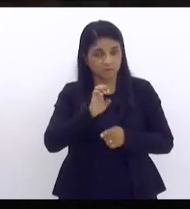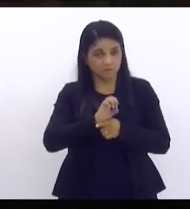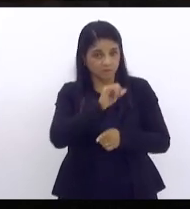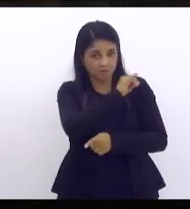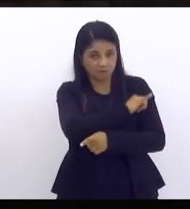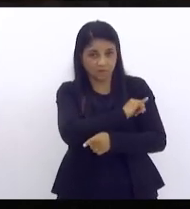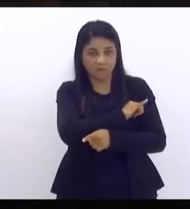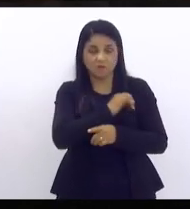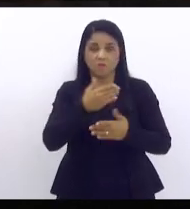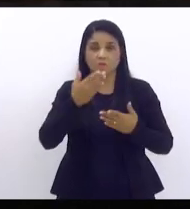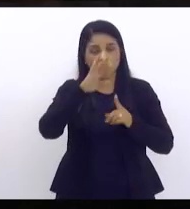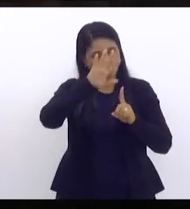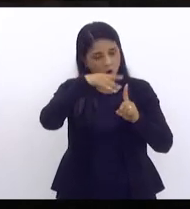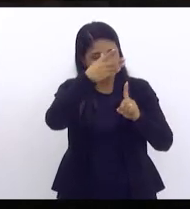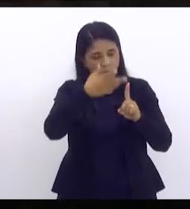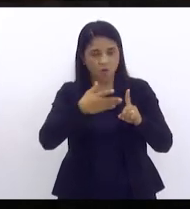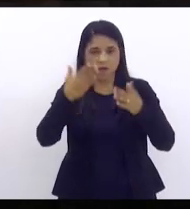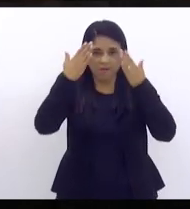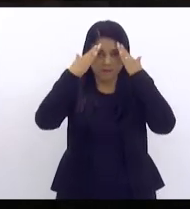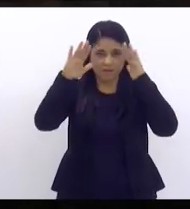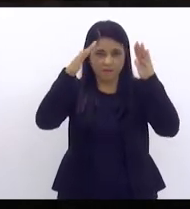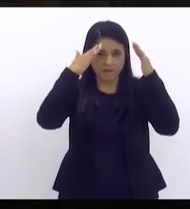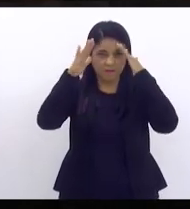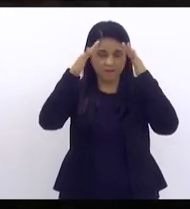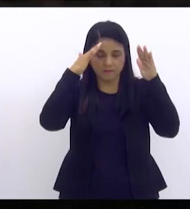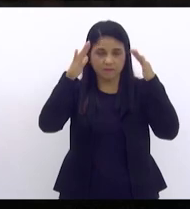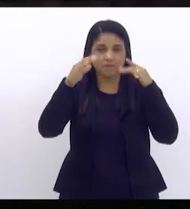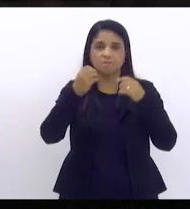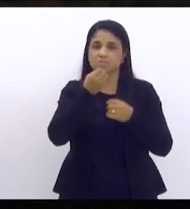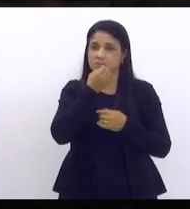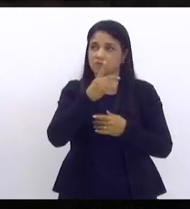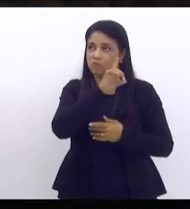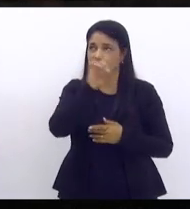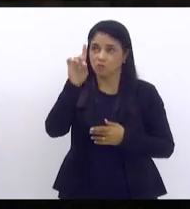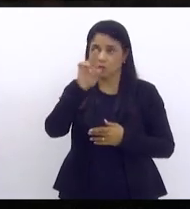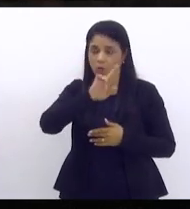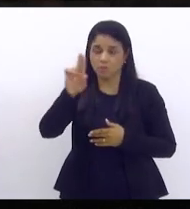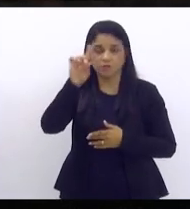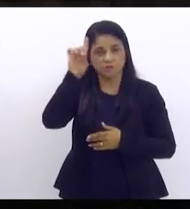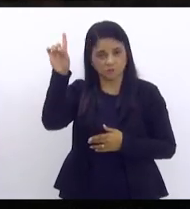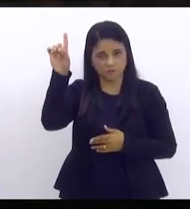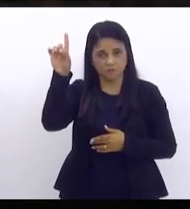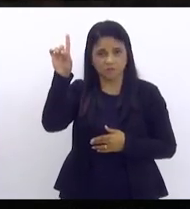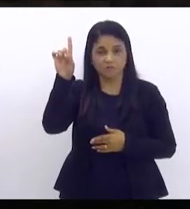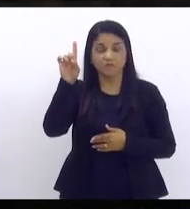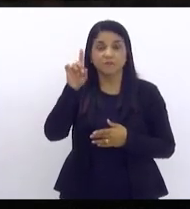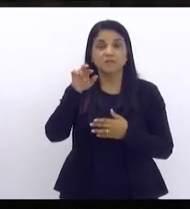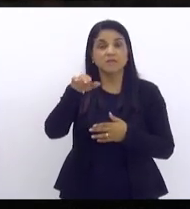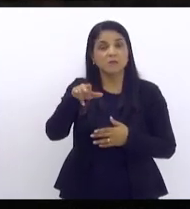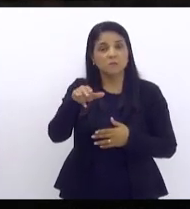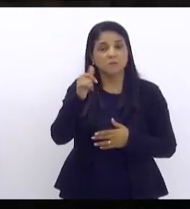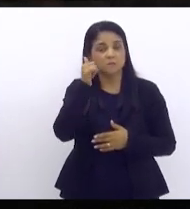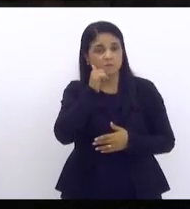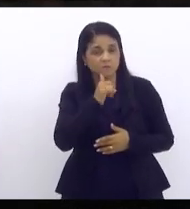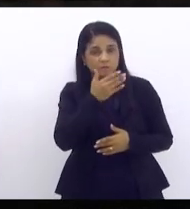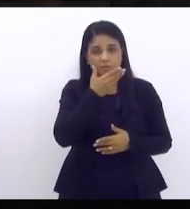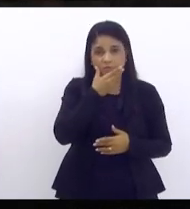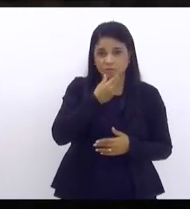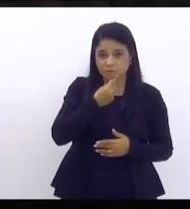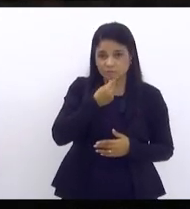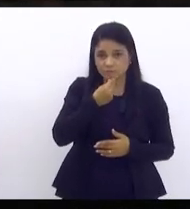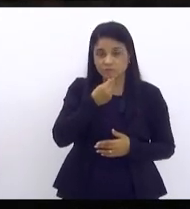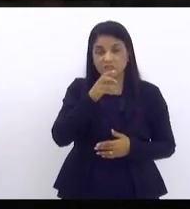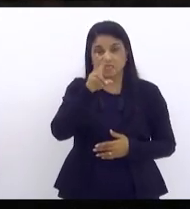motivo de alegria muito grande. Bendito seja Deus. Trago nesse momento tantos irmãos e irmãs que ao longo